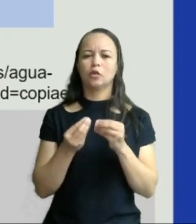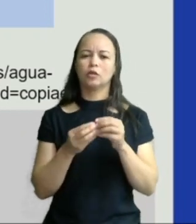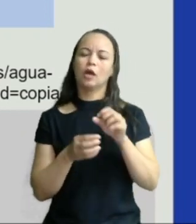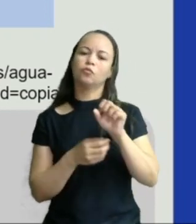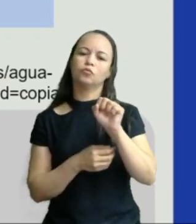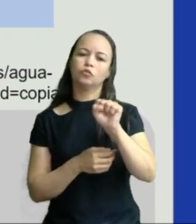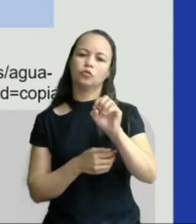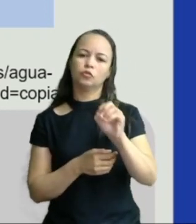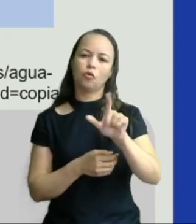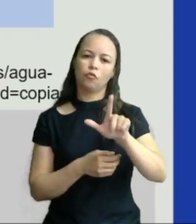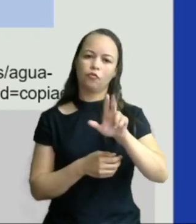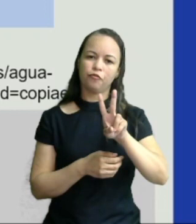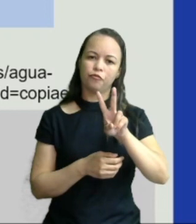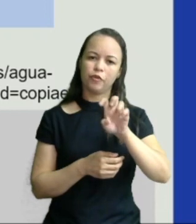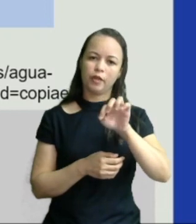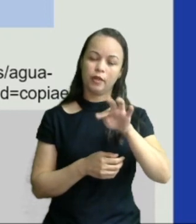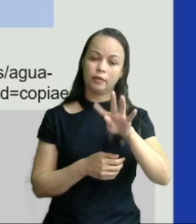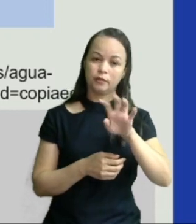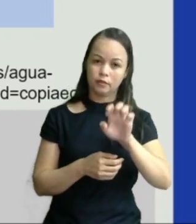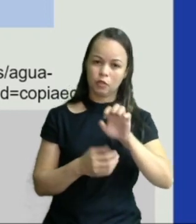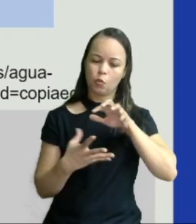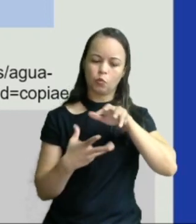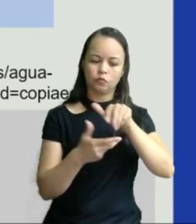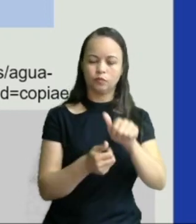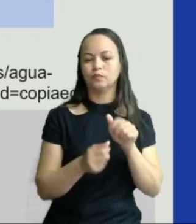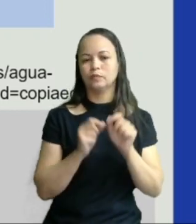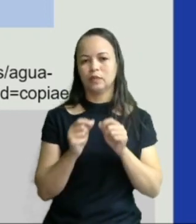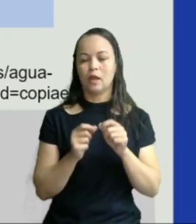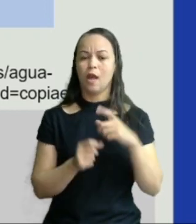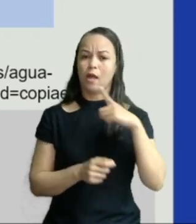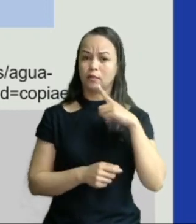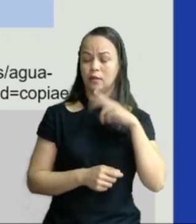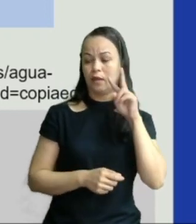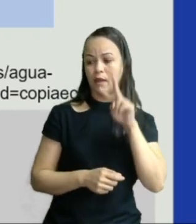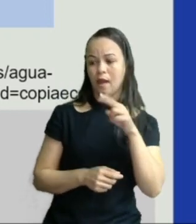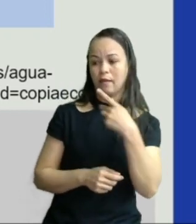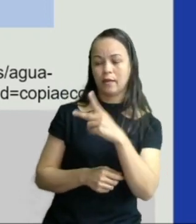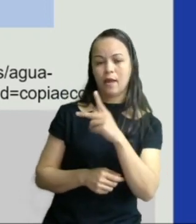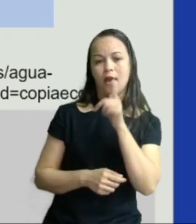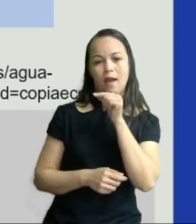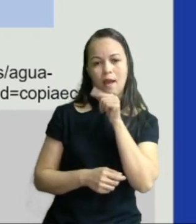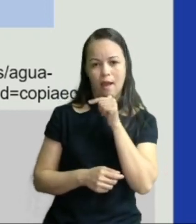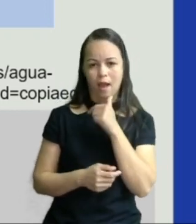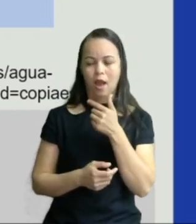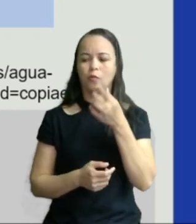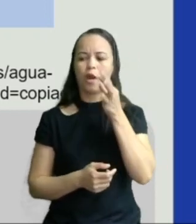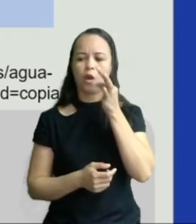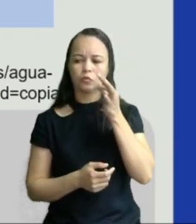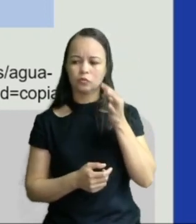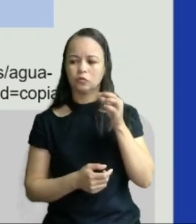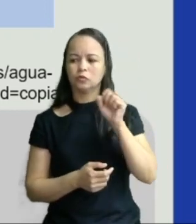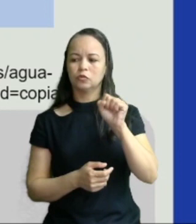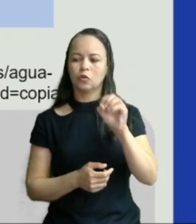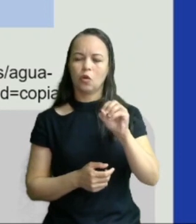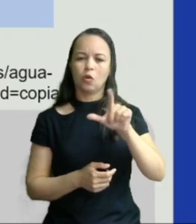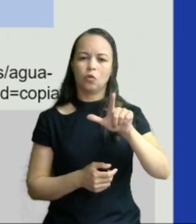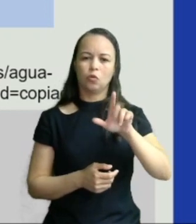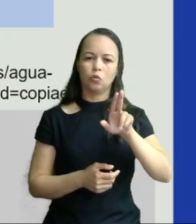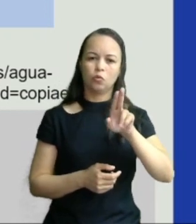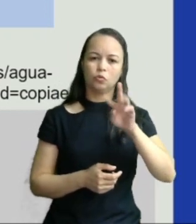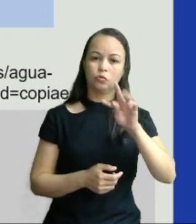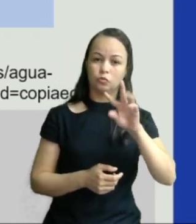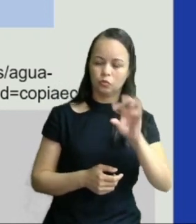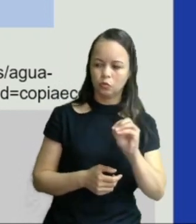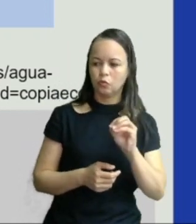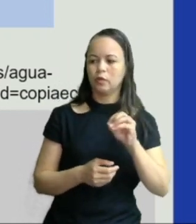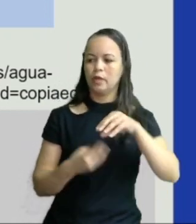solvente universal. A gente tem aí na tela, né, a água como solvente, o sal como soluto e a